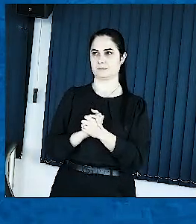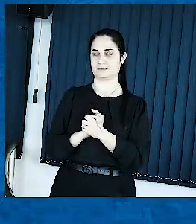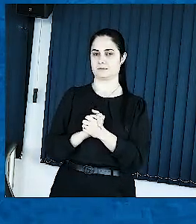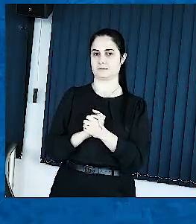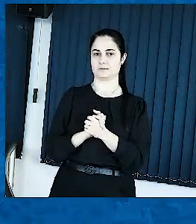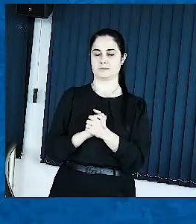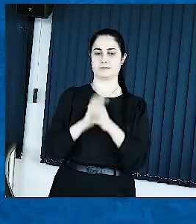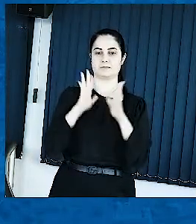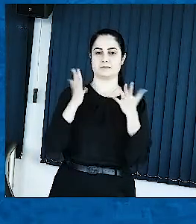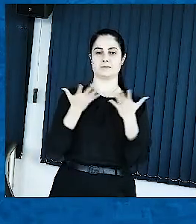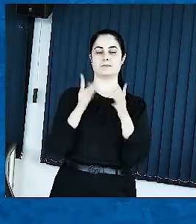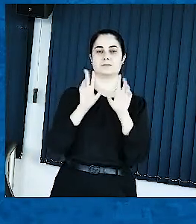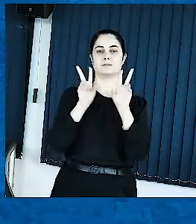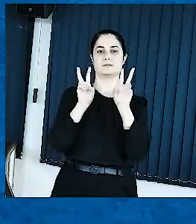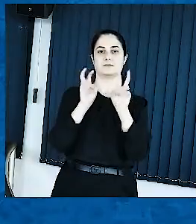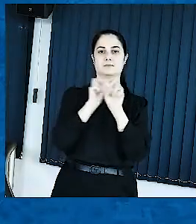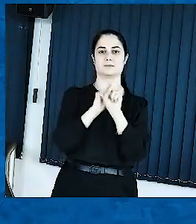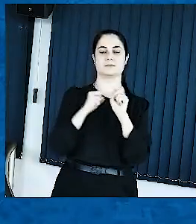A sociedade.